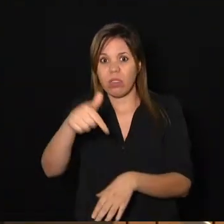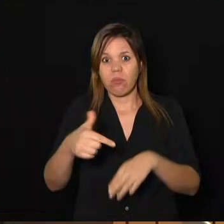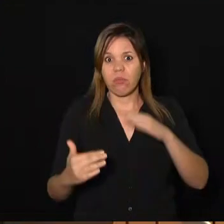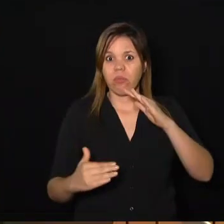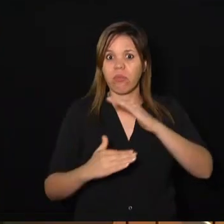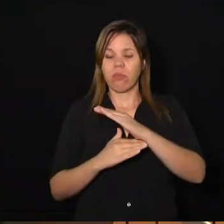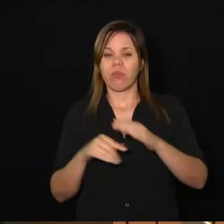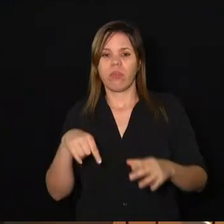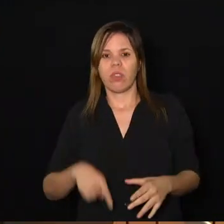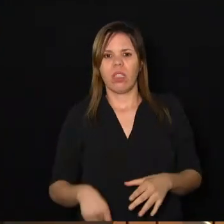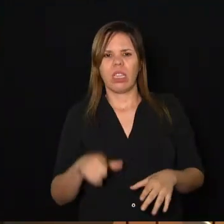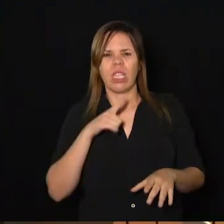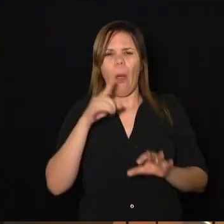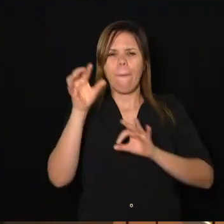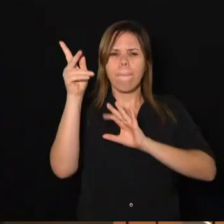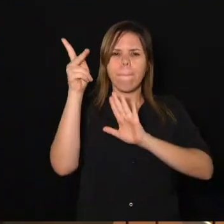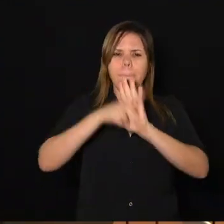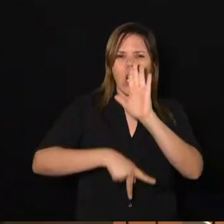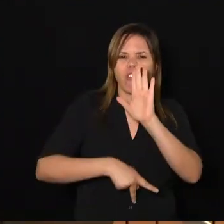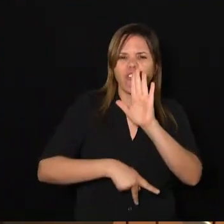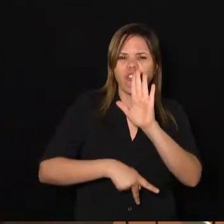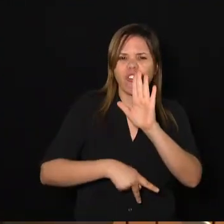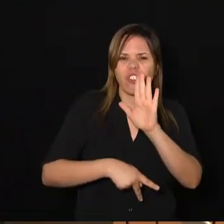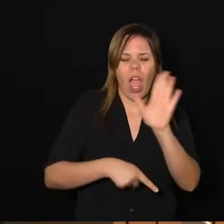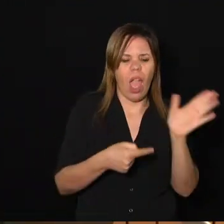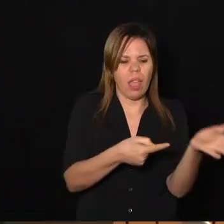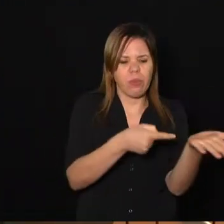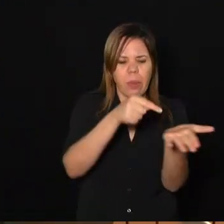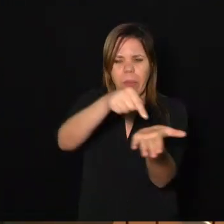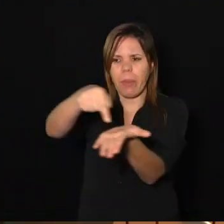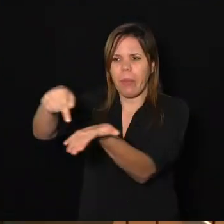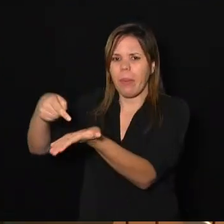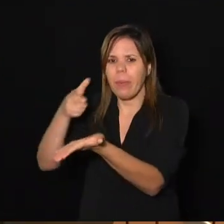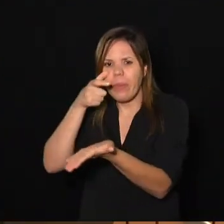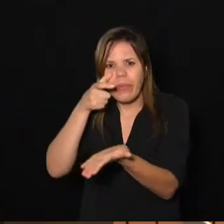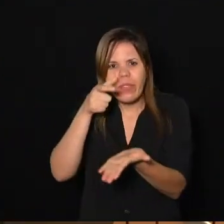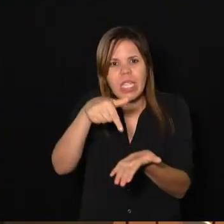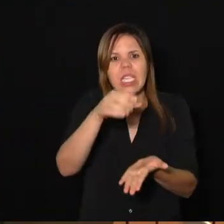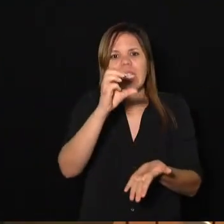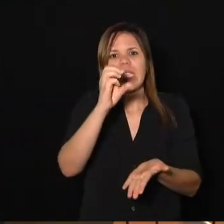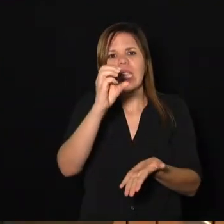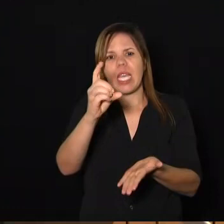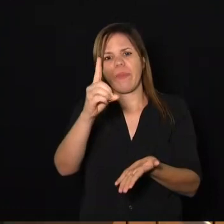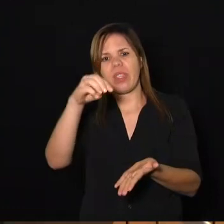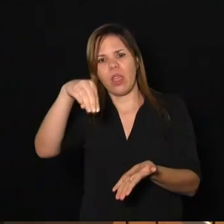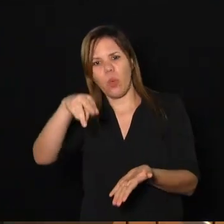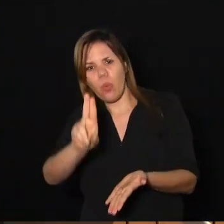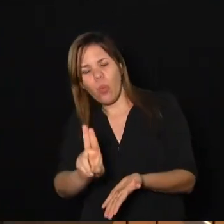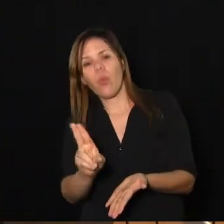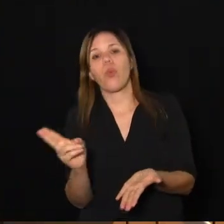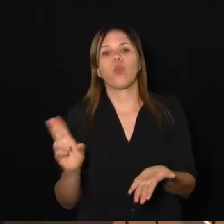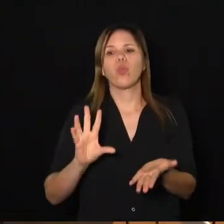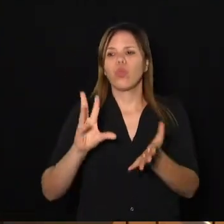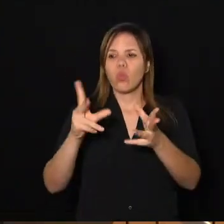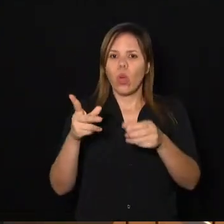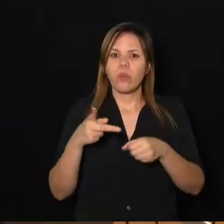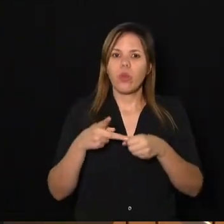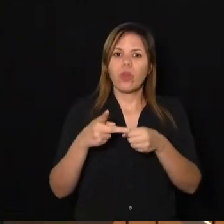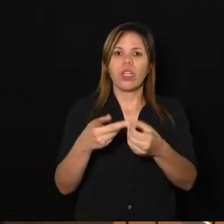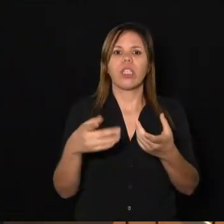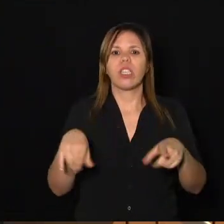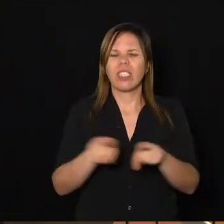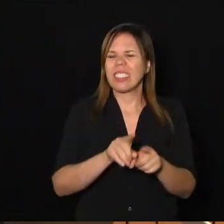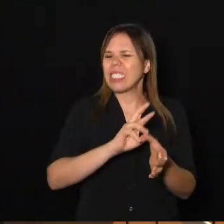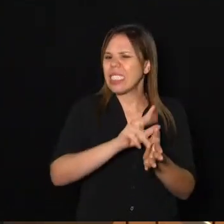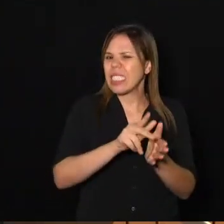por onde o projeto andou todos os pareceres do CMDU da procuradoria do assunto jurídico da